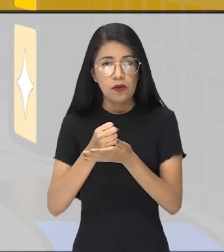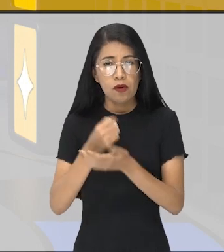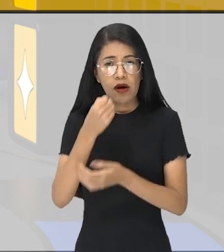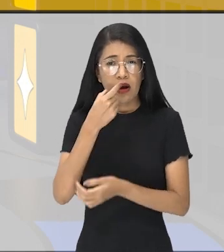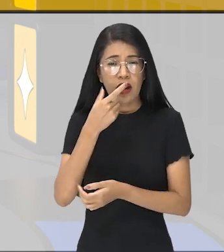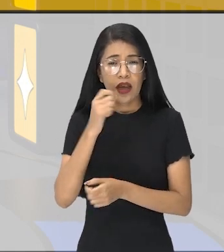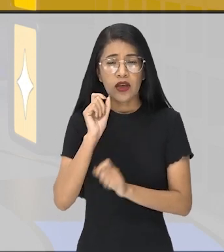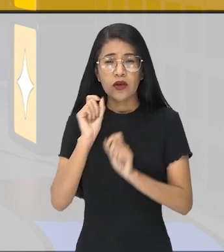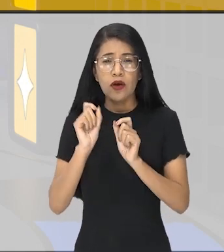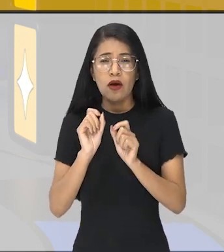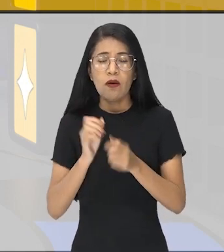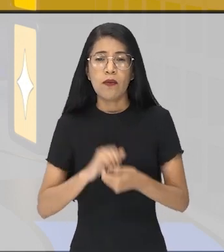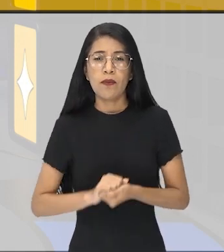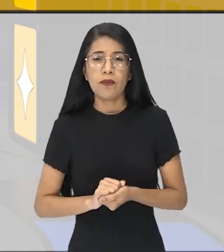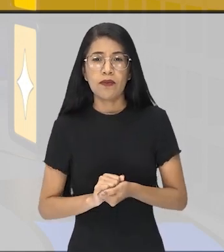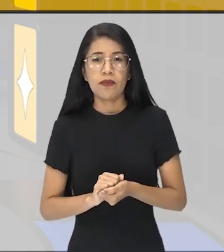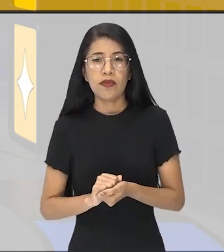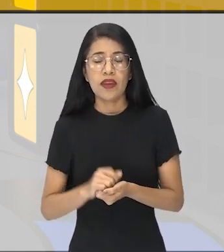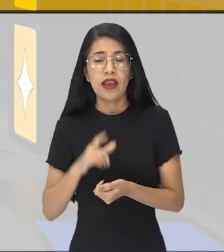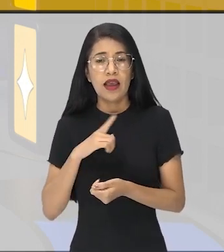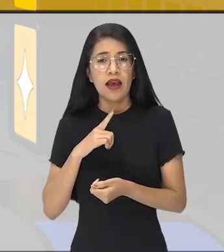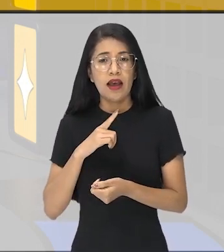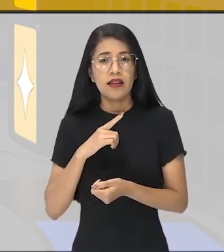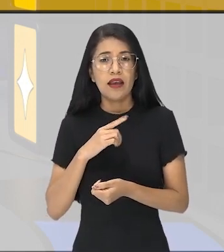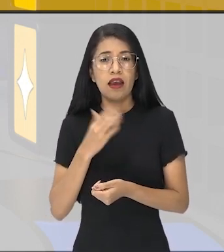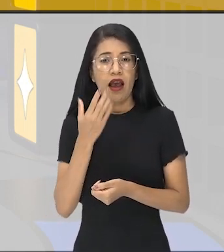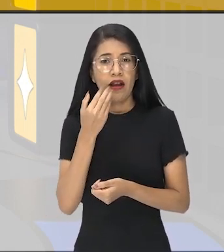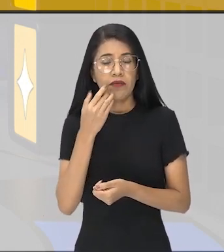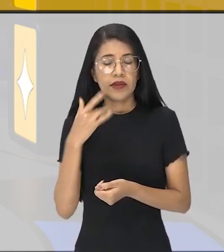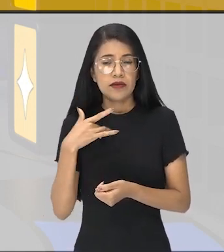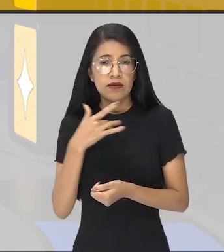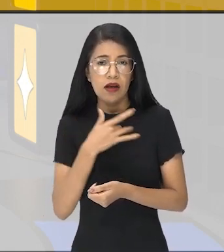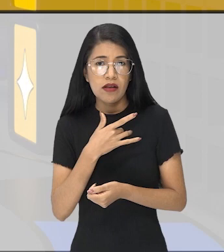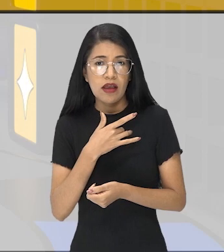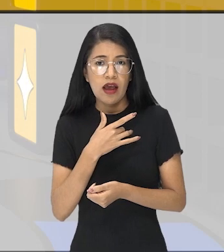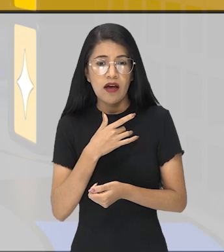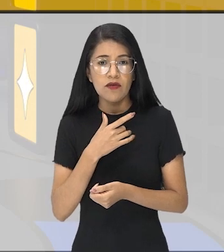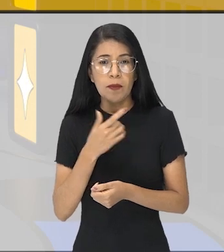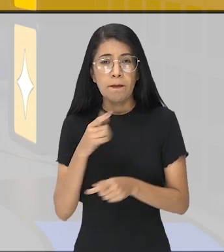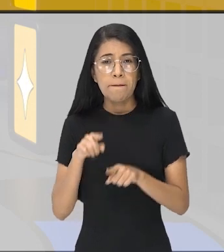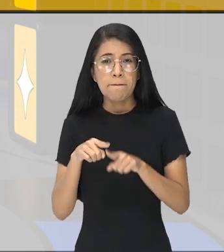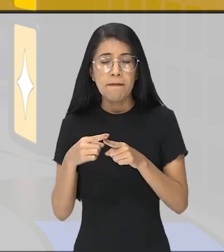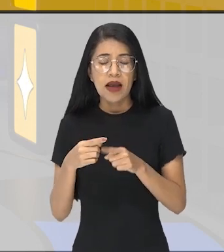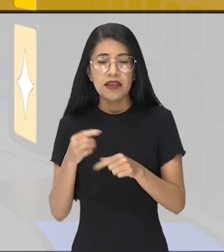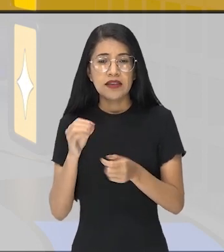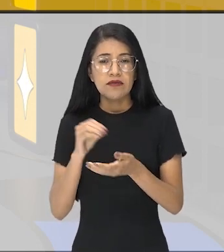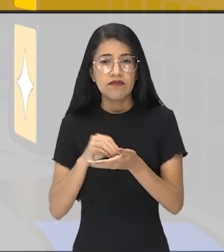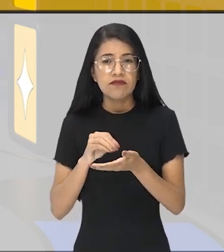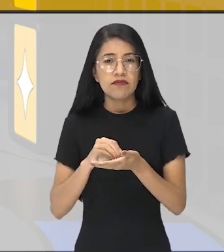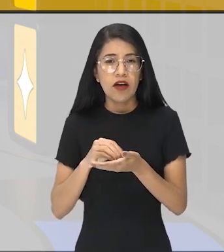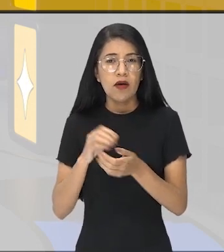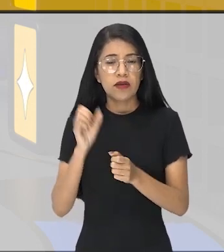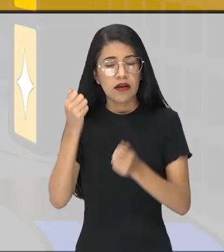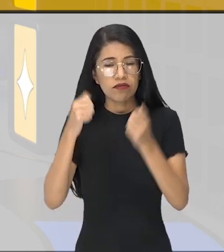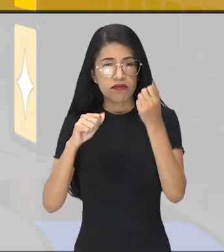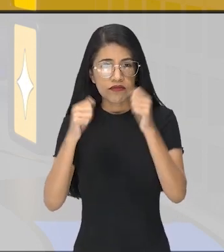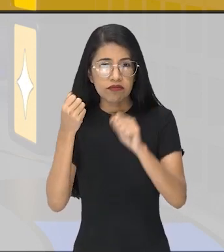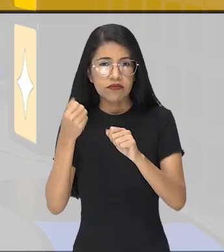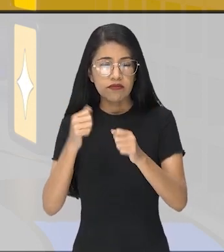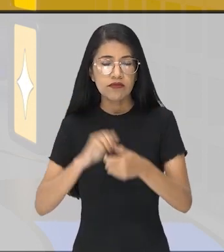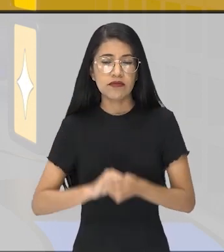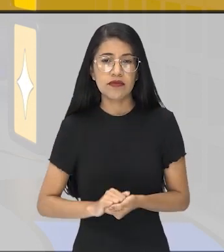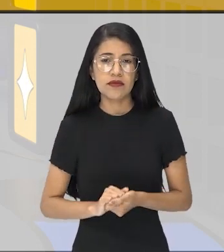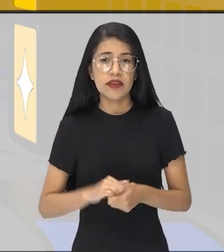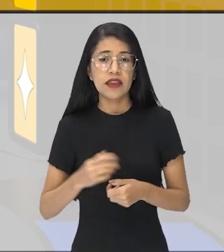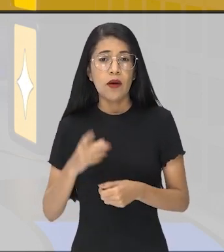indicado quando a dieta e o exercício físico são insuficientes para o controle da doença. Então, a